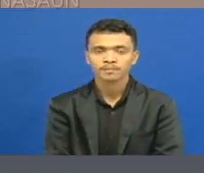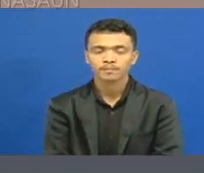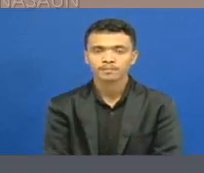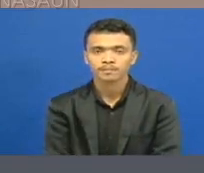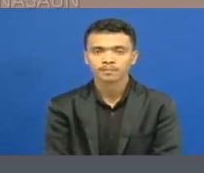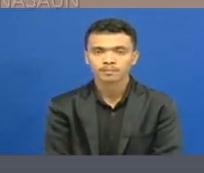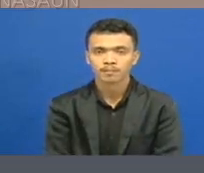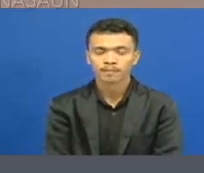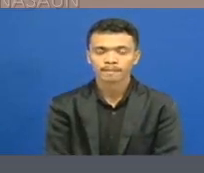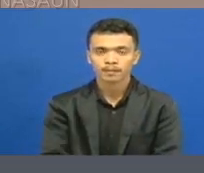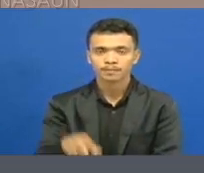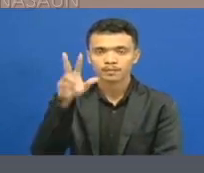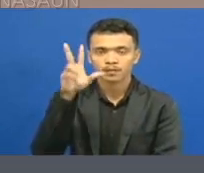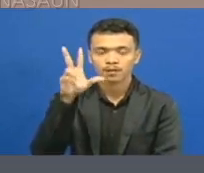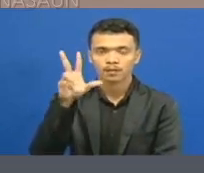da lá tudo,